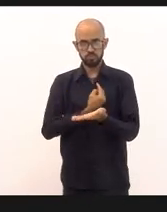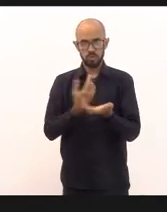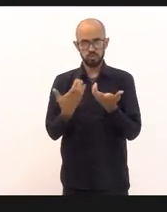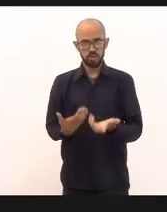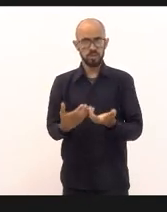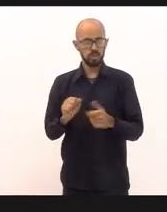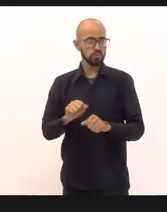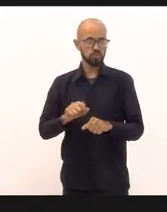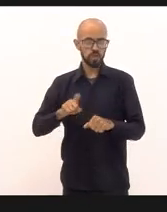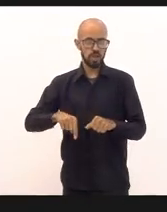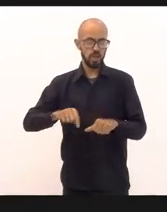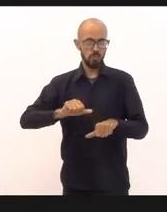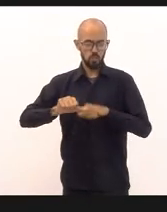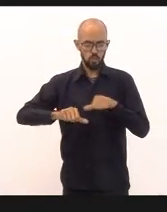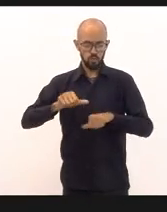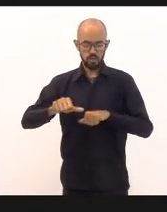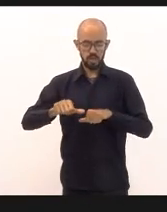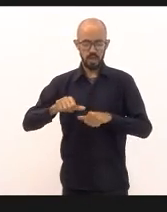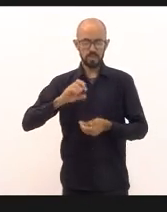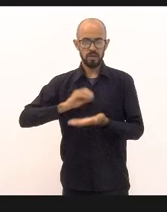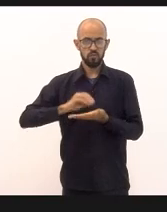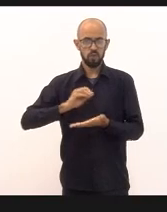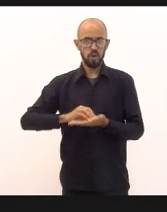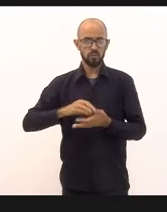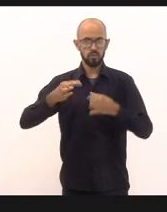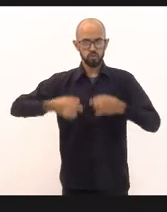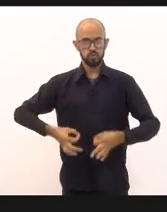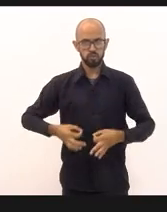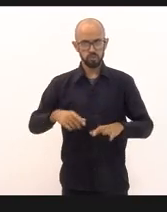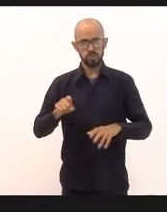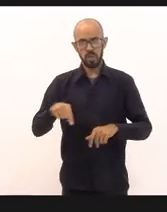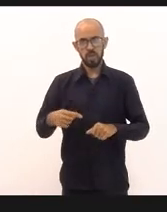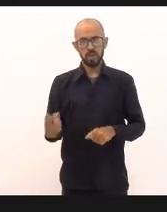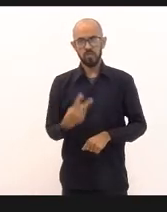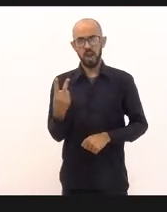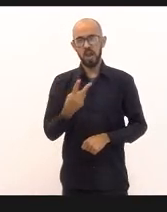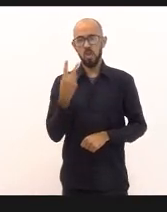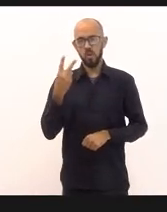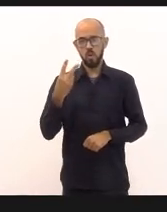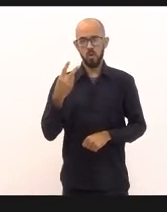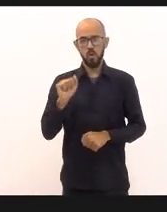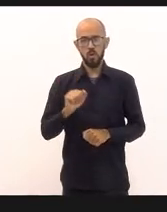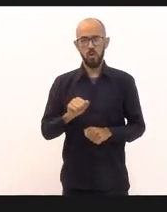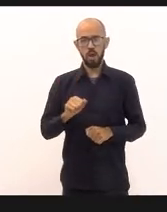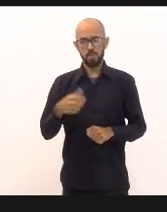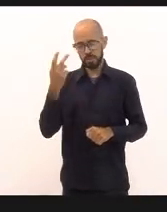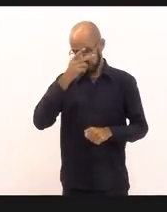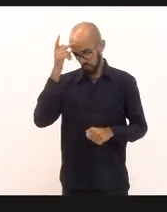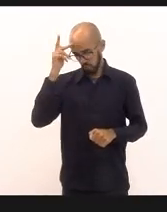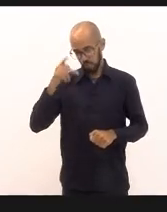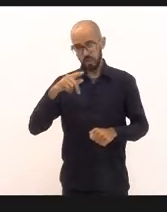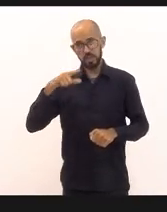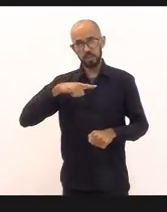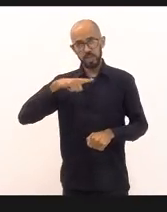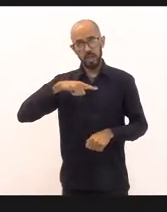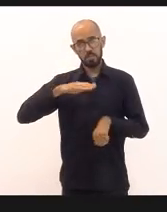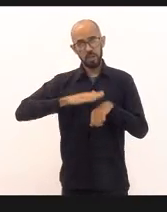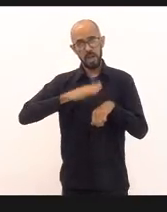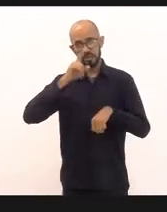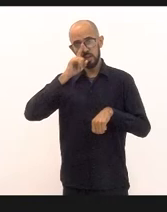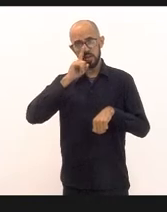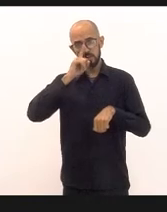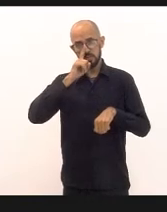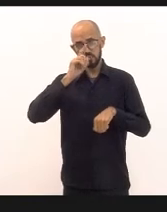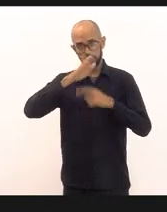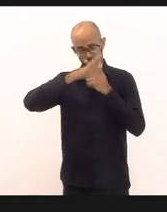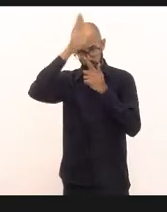essa injustiça. É valorizar o praça, é valorizar quem ganha menos, é valorizar quem se expõe mais. Tanto os bombeiros quanto